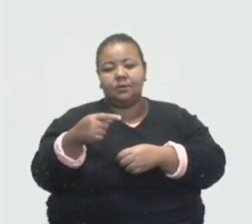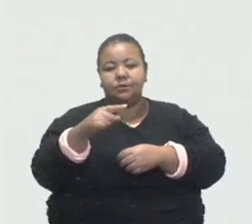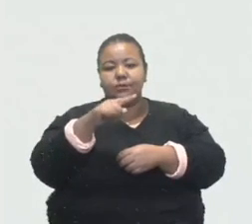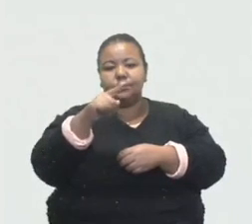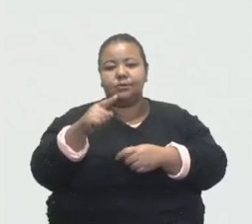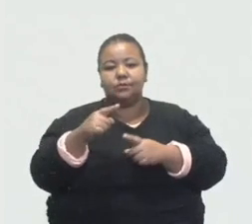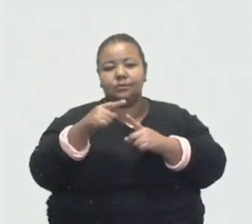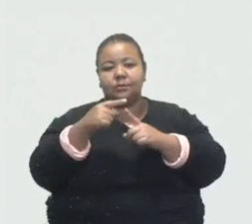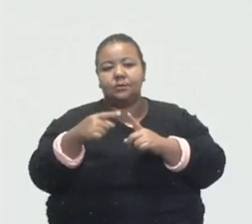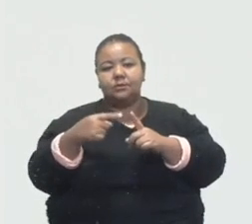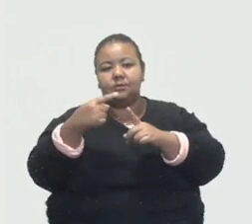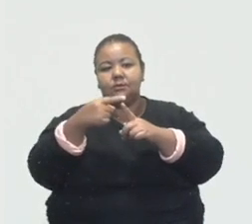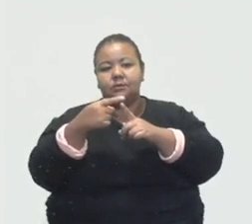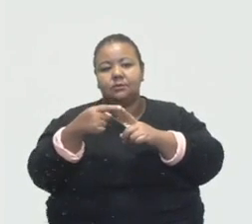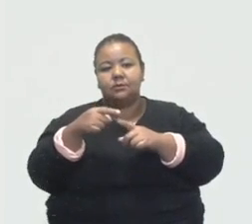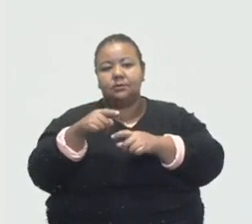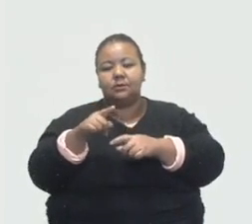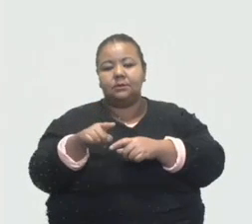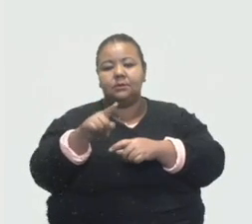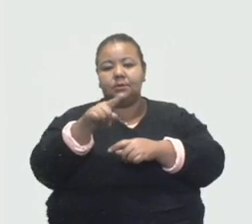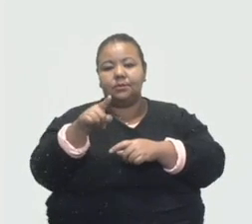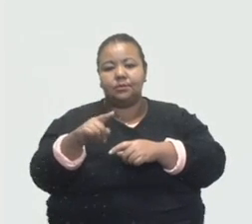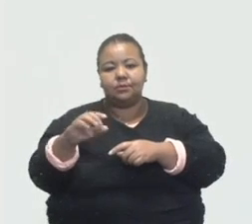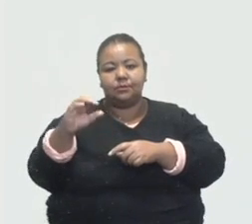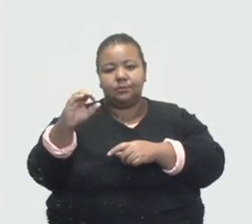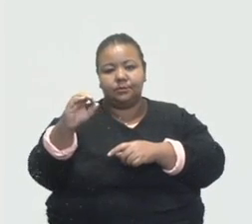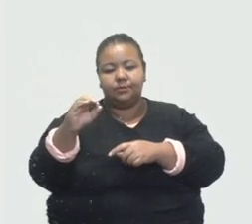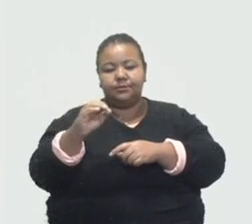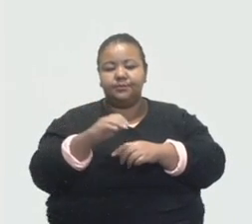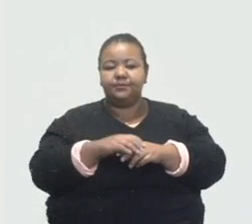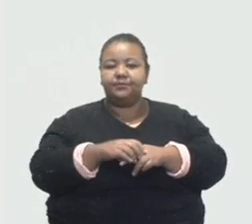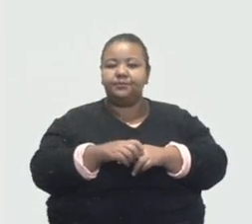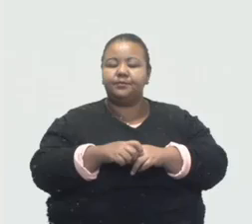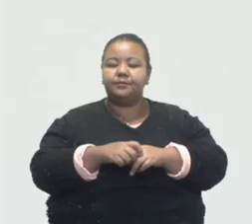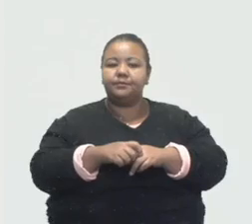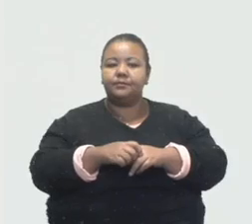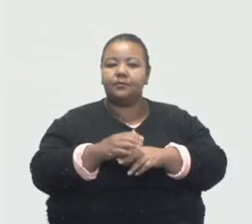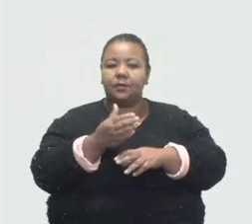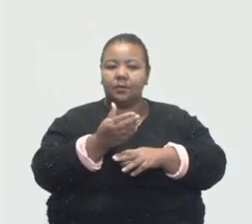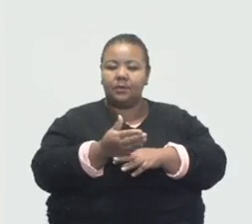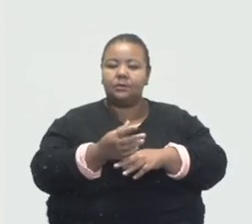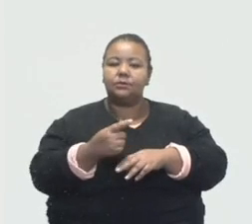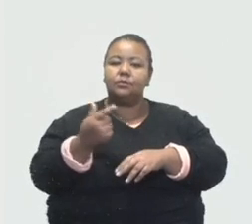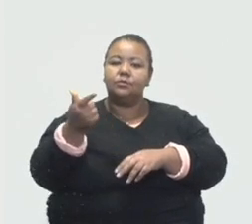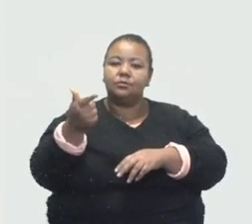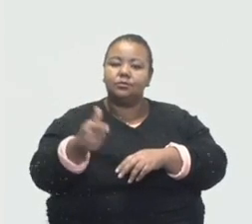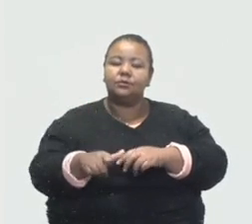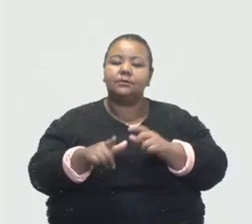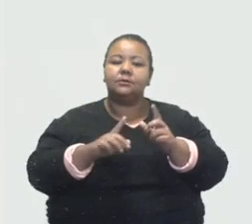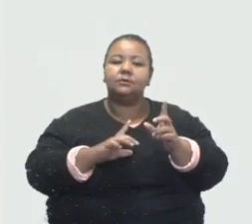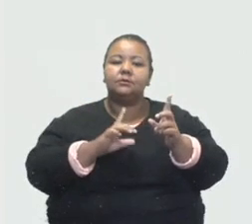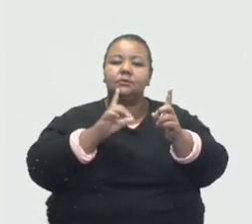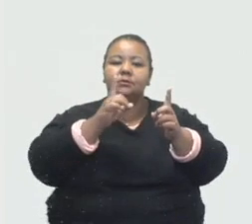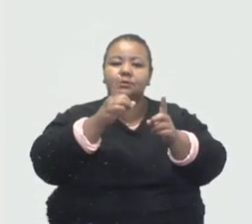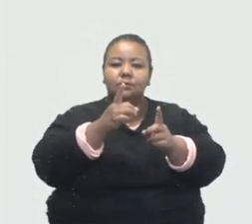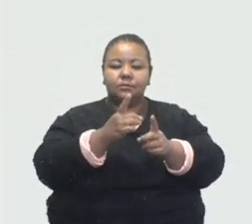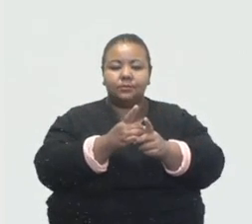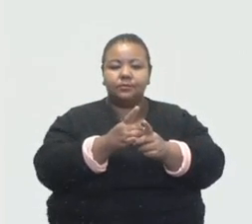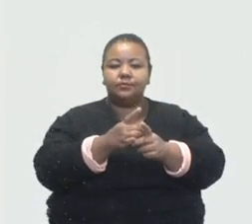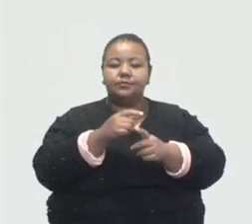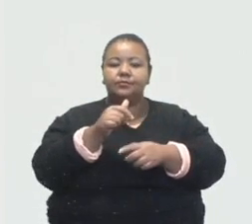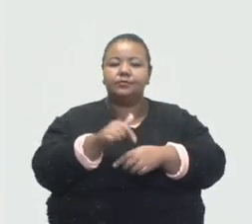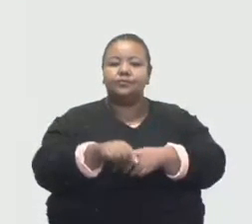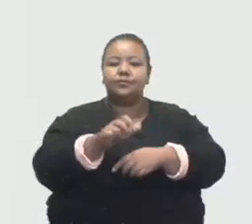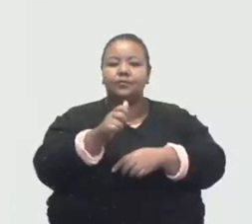lambda vezes identidade é igual a zero. A partir disso, a gente consegue encontrar